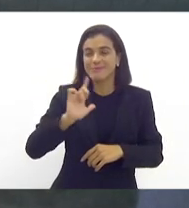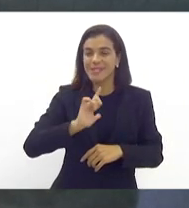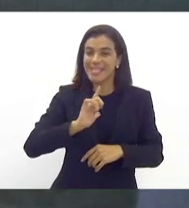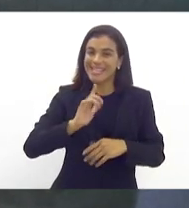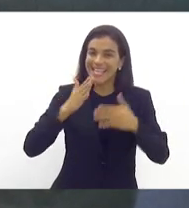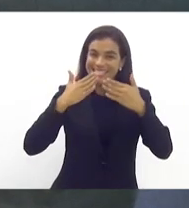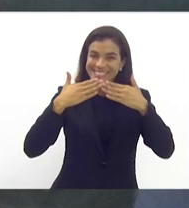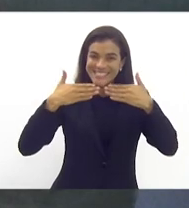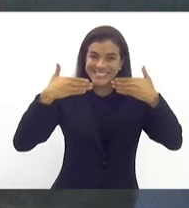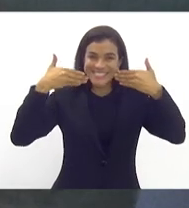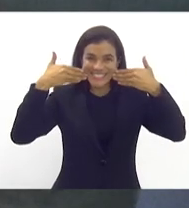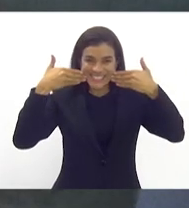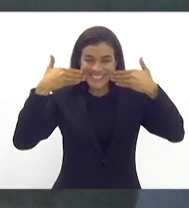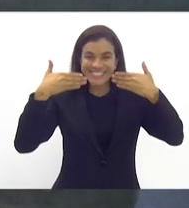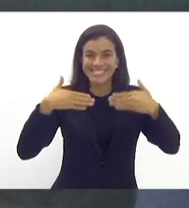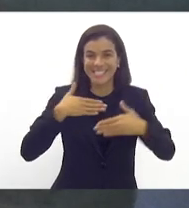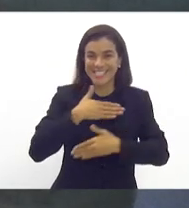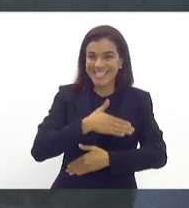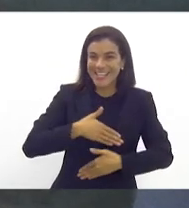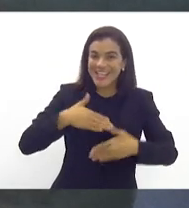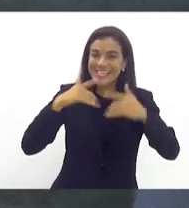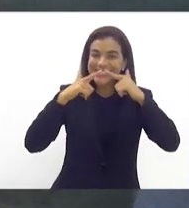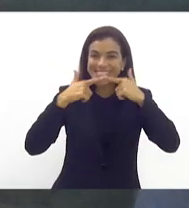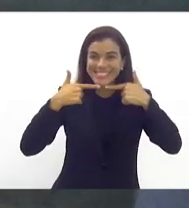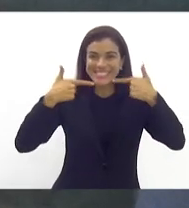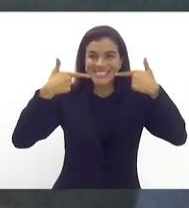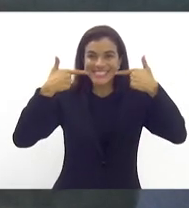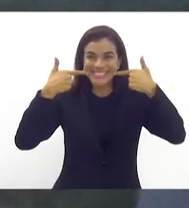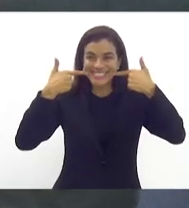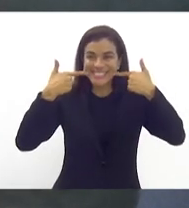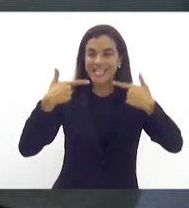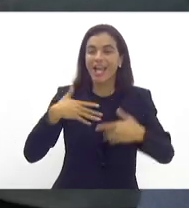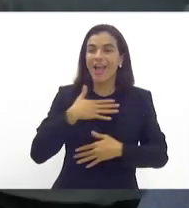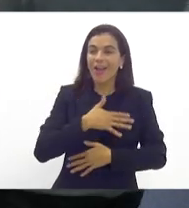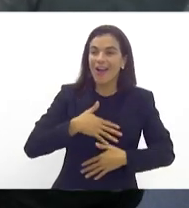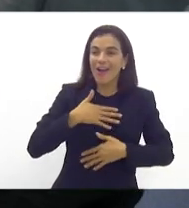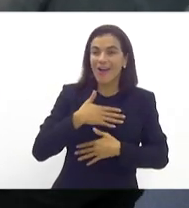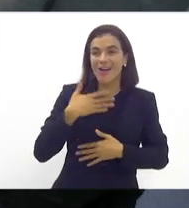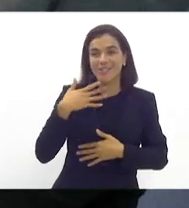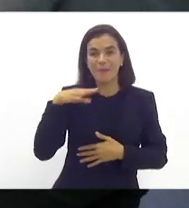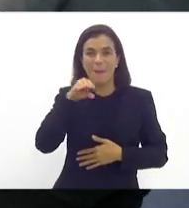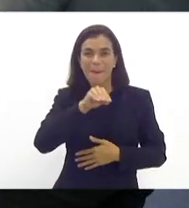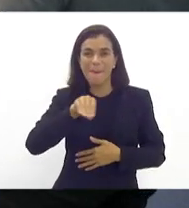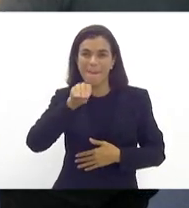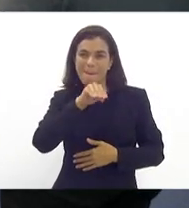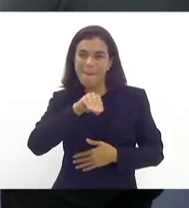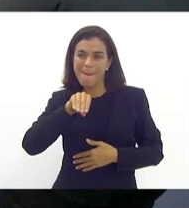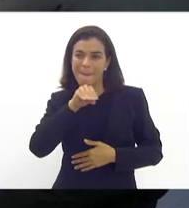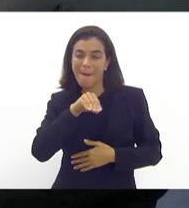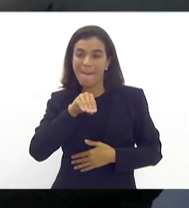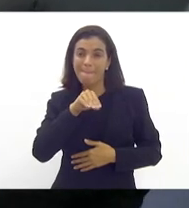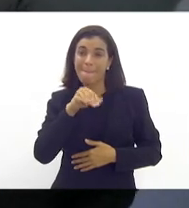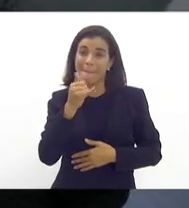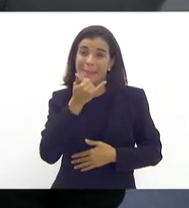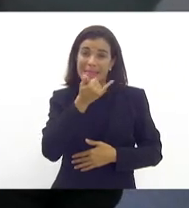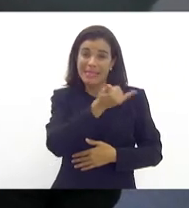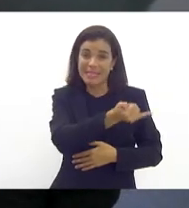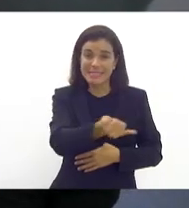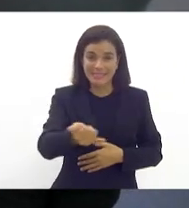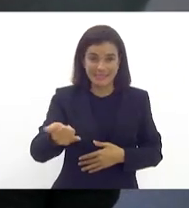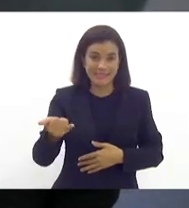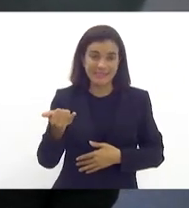simpatia e que gosto de sorrir gosto de falar e até peço desculpas